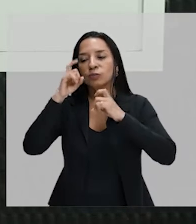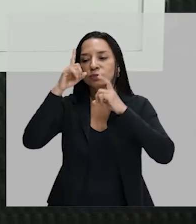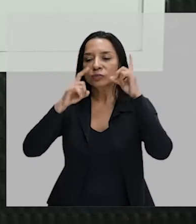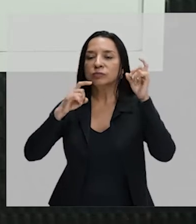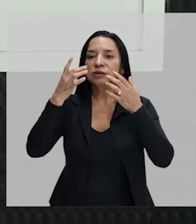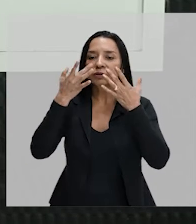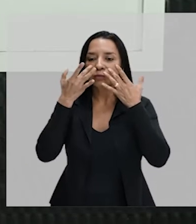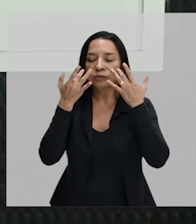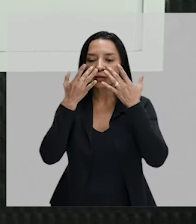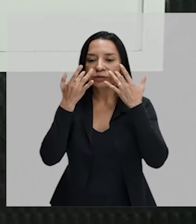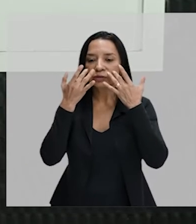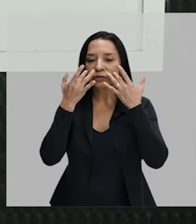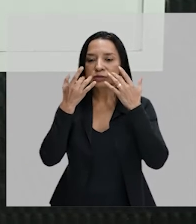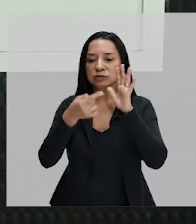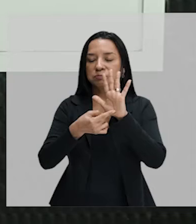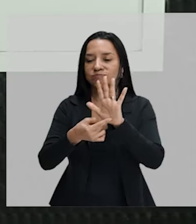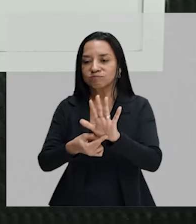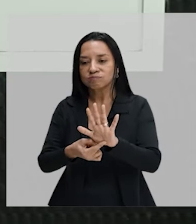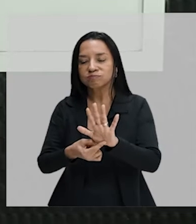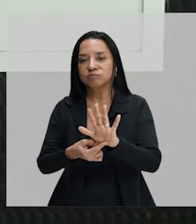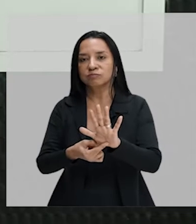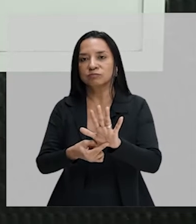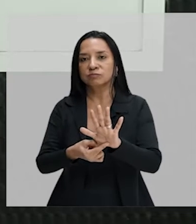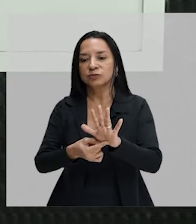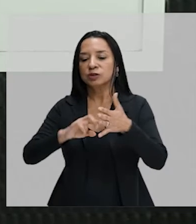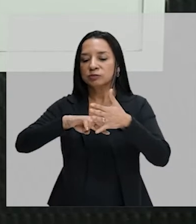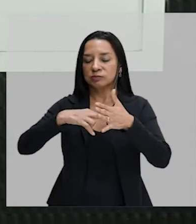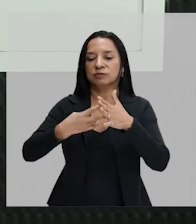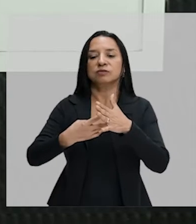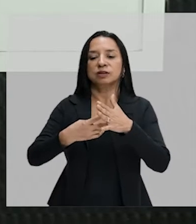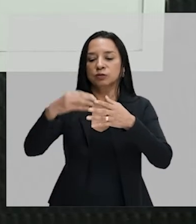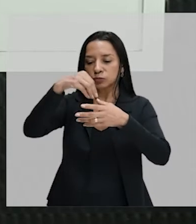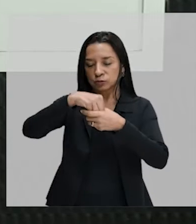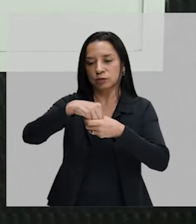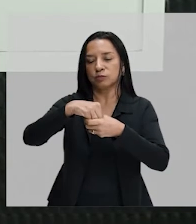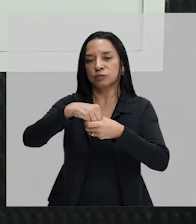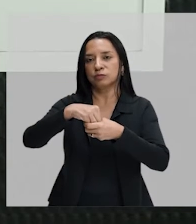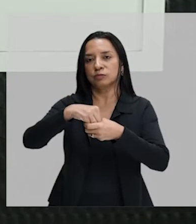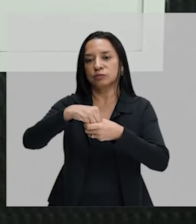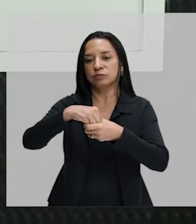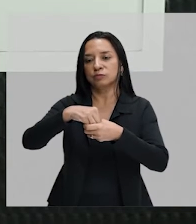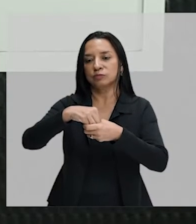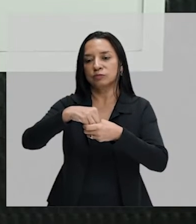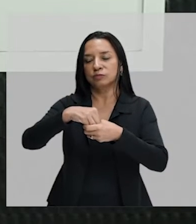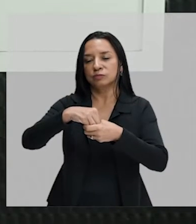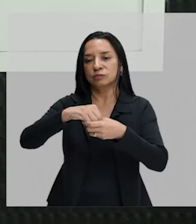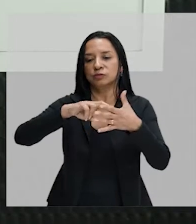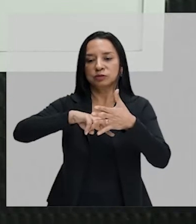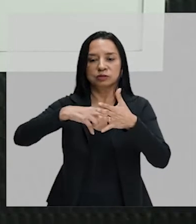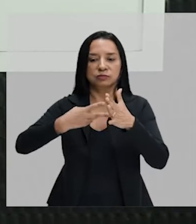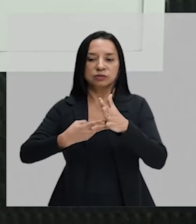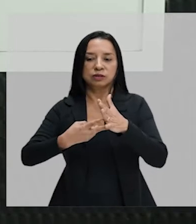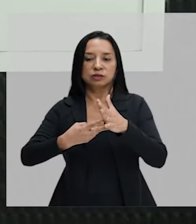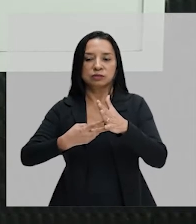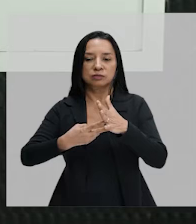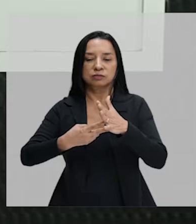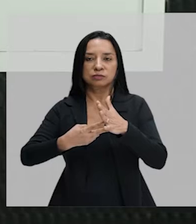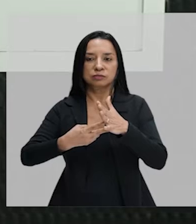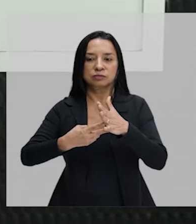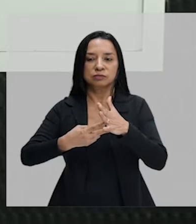a arte, dentro dela significados, o sentido, e de maneira